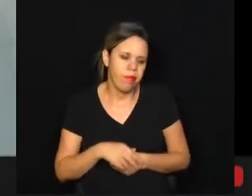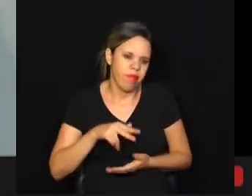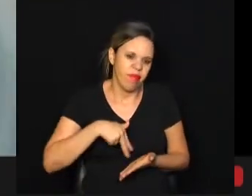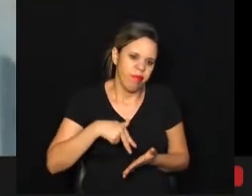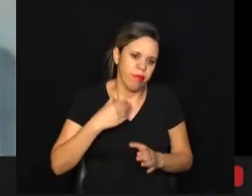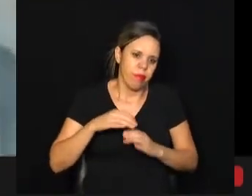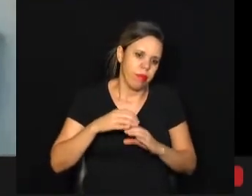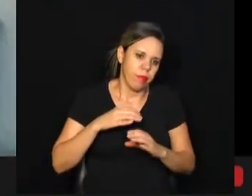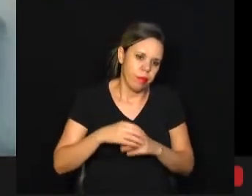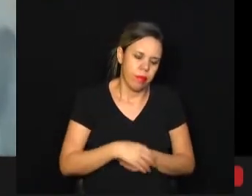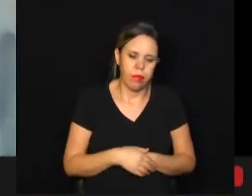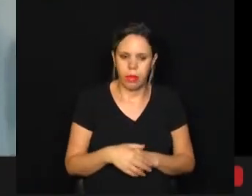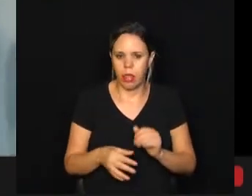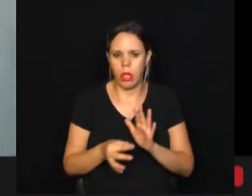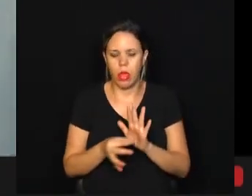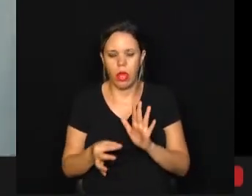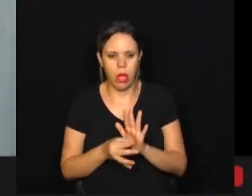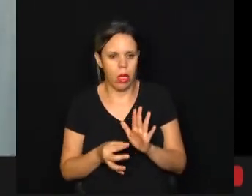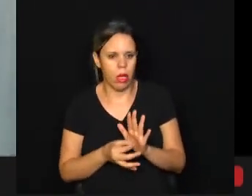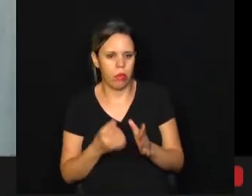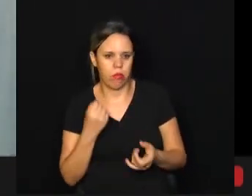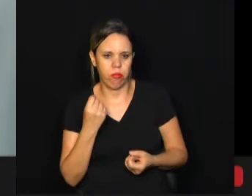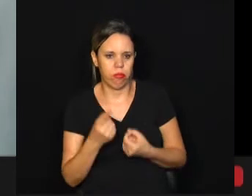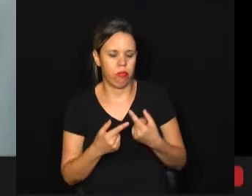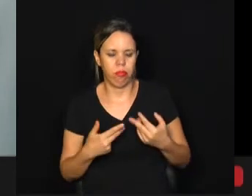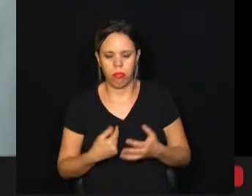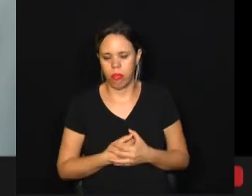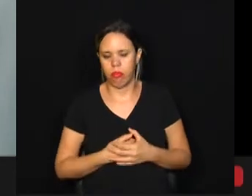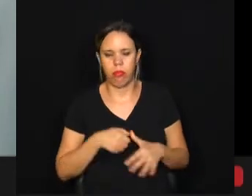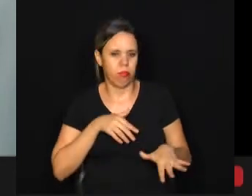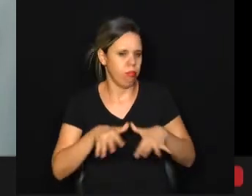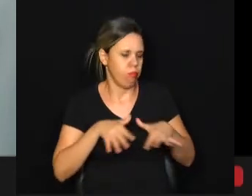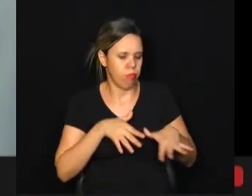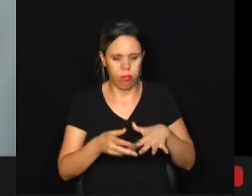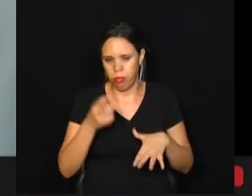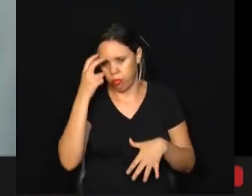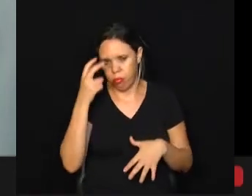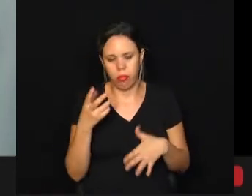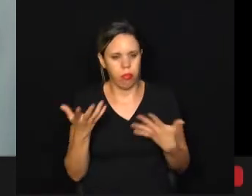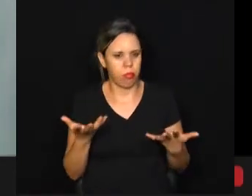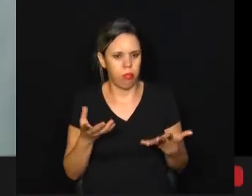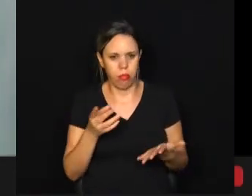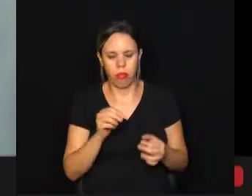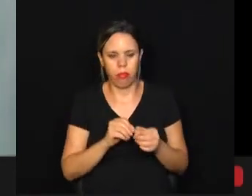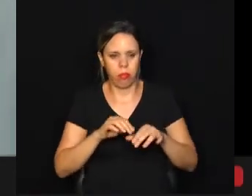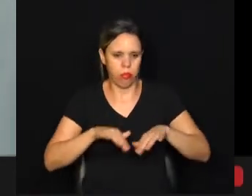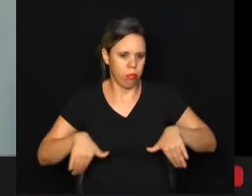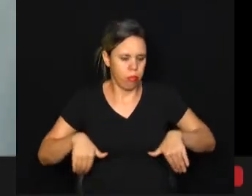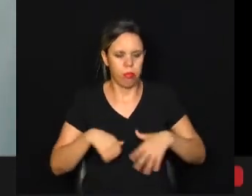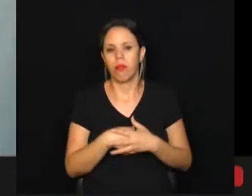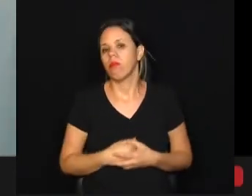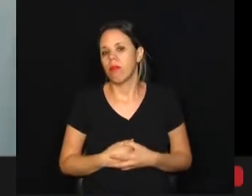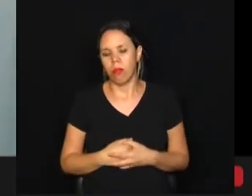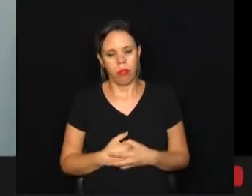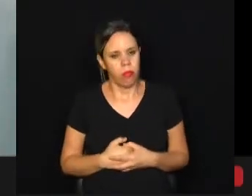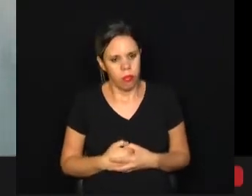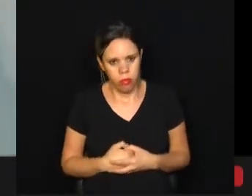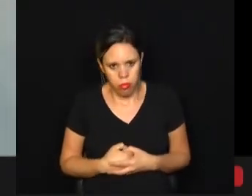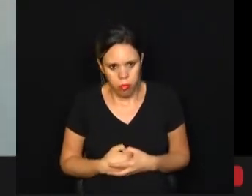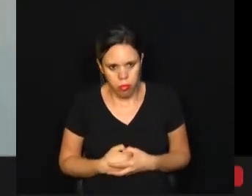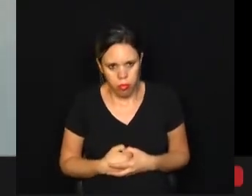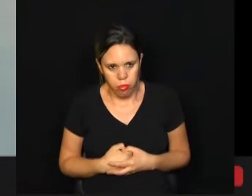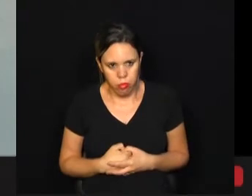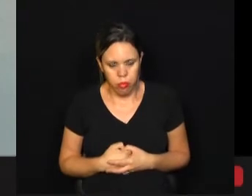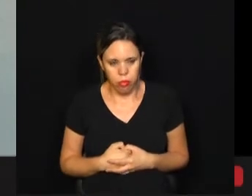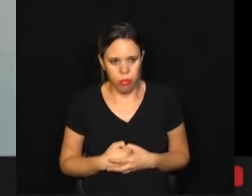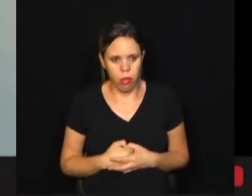cantar, manifestar algum tipo de movimento cultural. Só queria fazer essa separação não